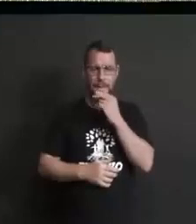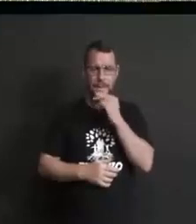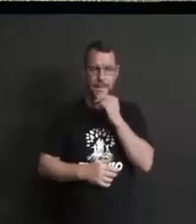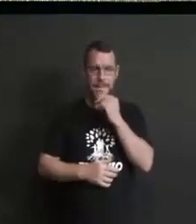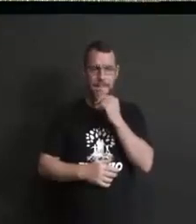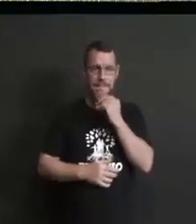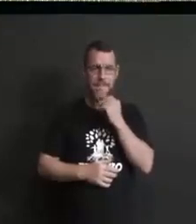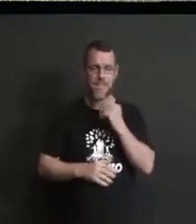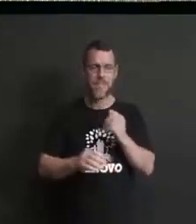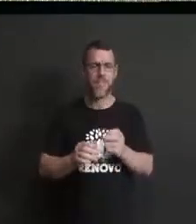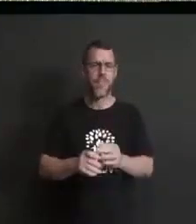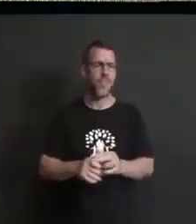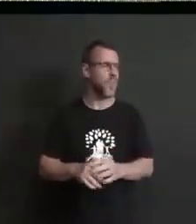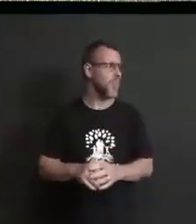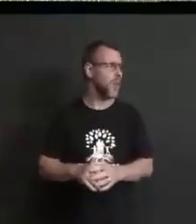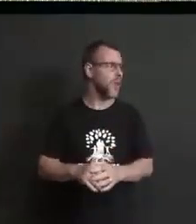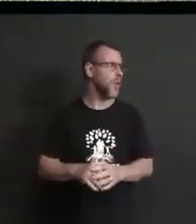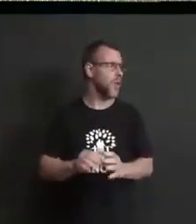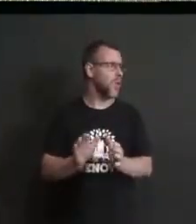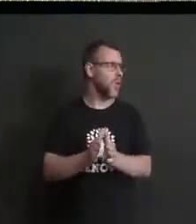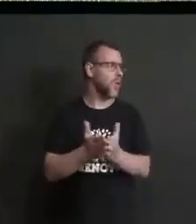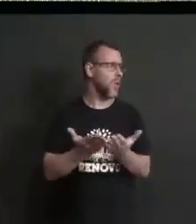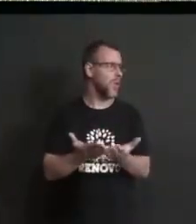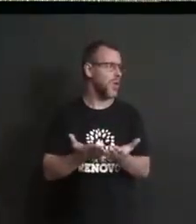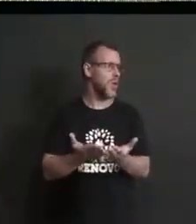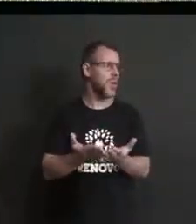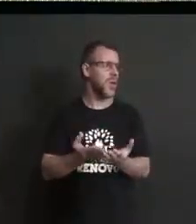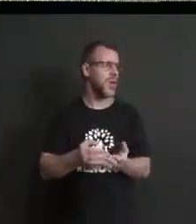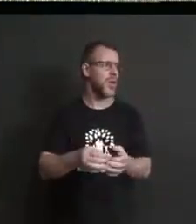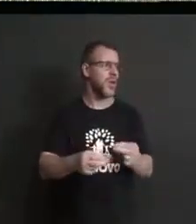O livro de Neemias,